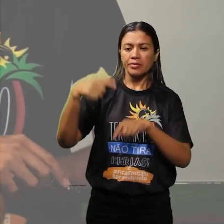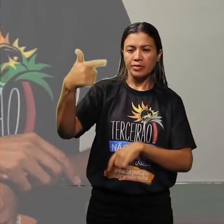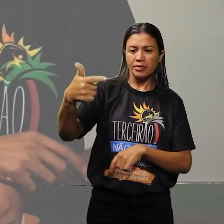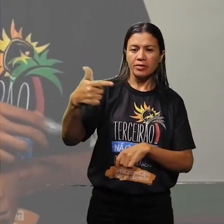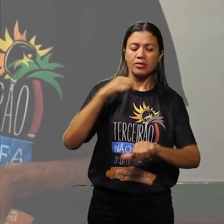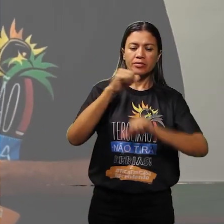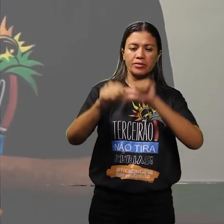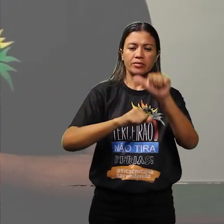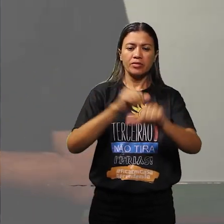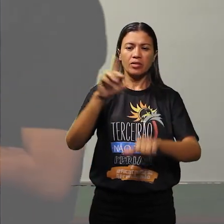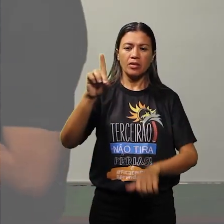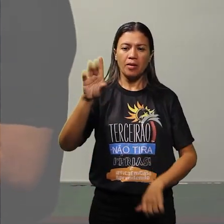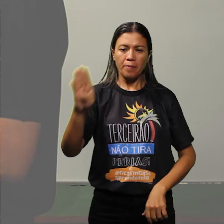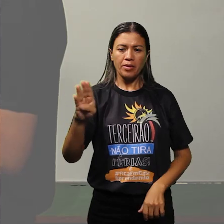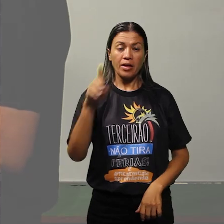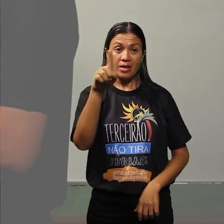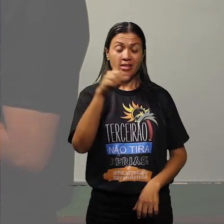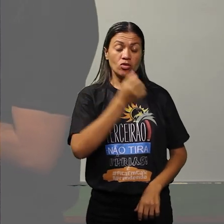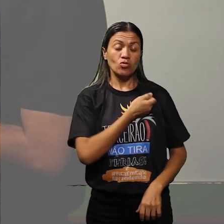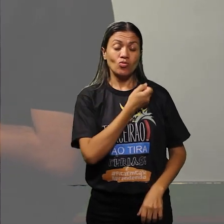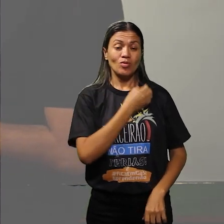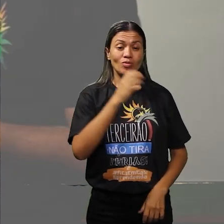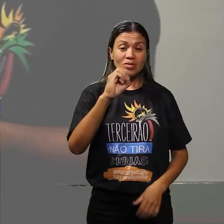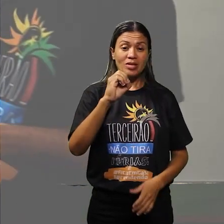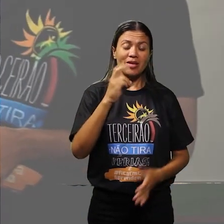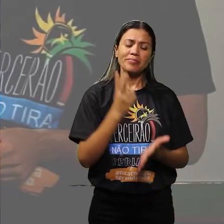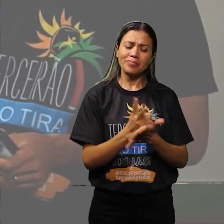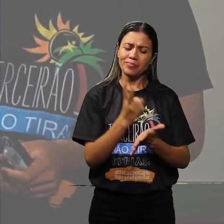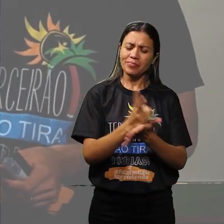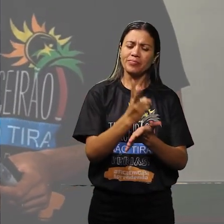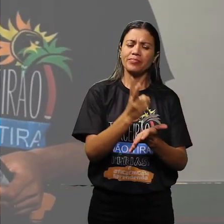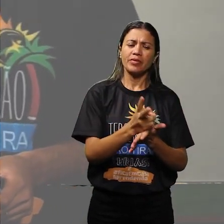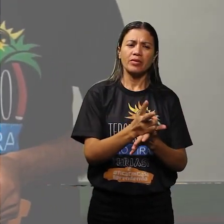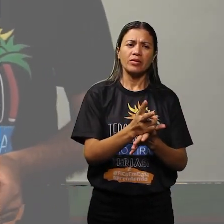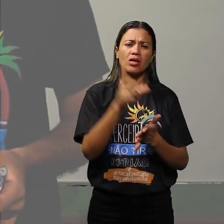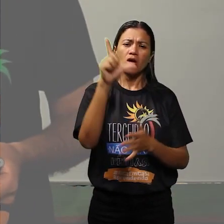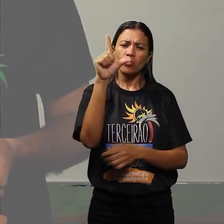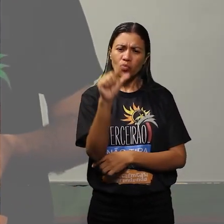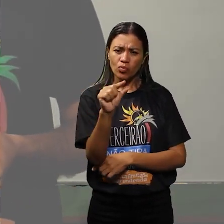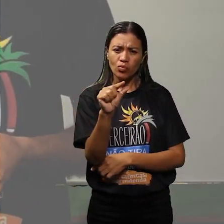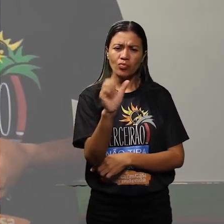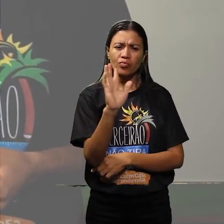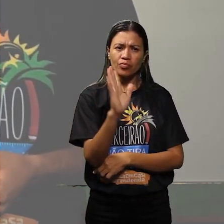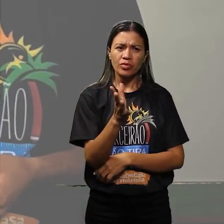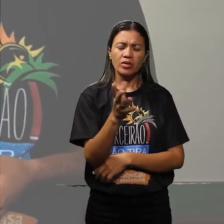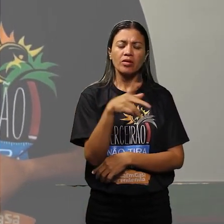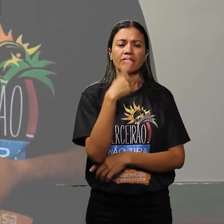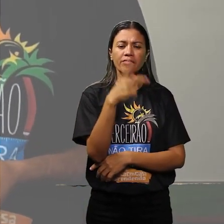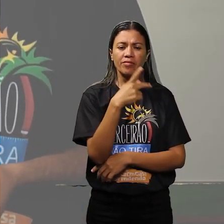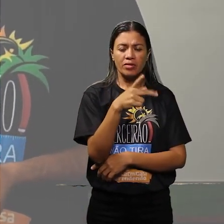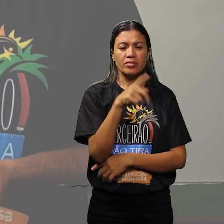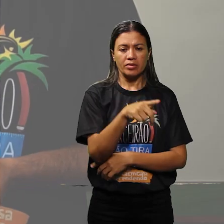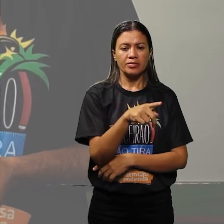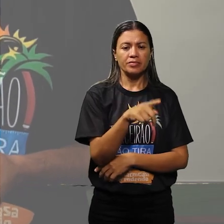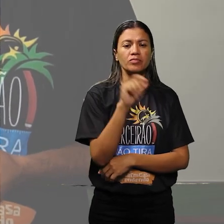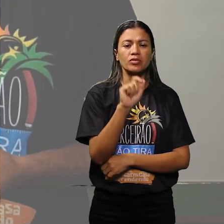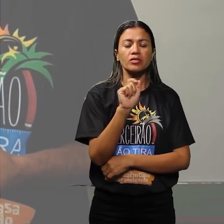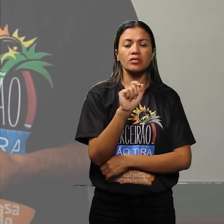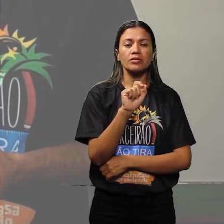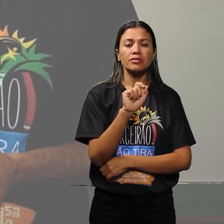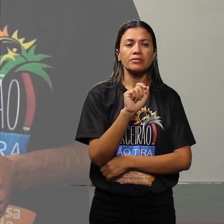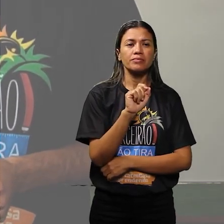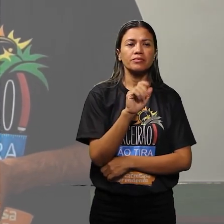para decibéis. E esse I0 é a constante, é aquela intensidade mínima que nós estamos falando aí, tá bom? Aquela que a